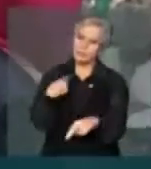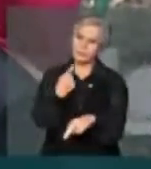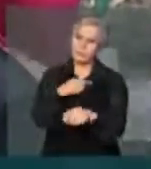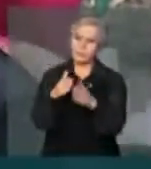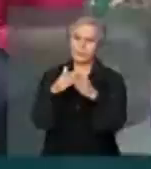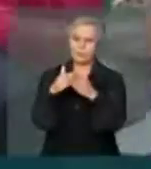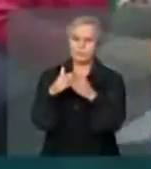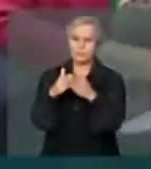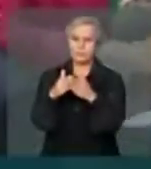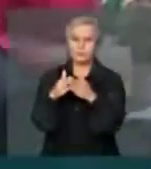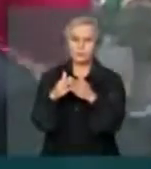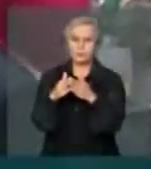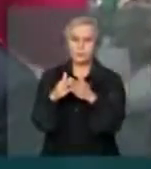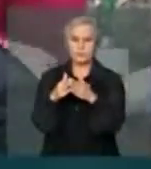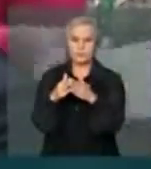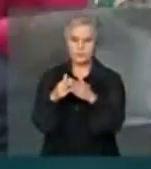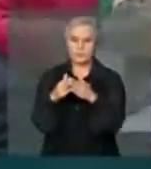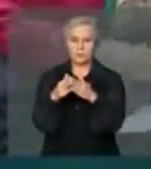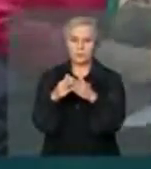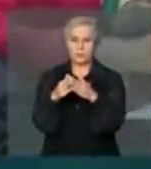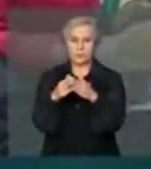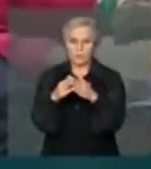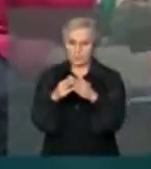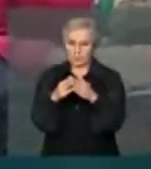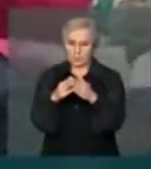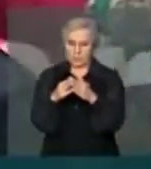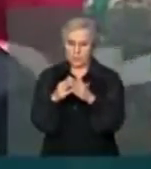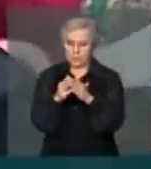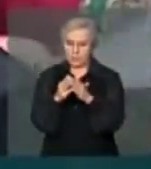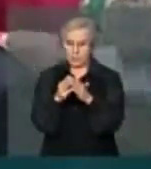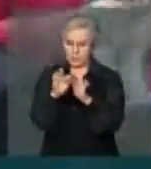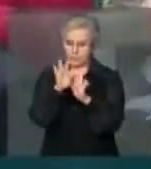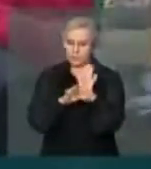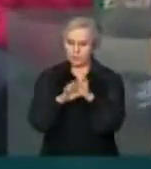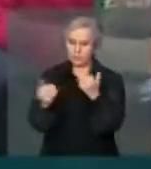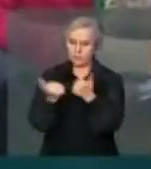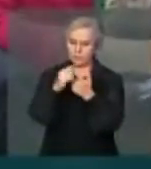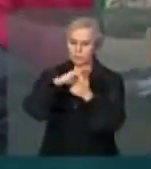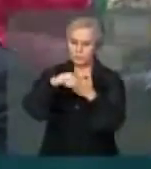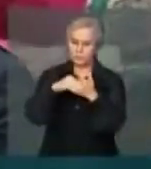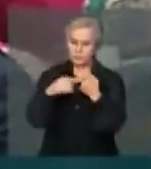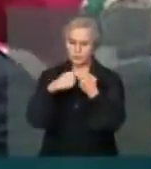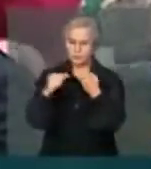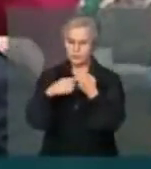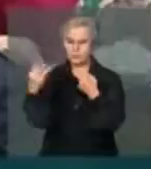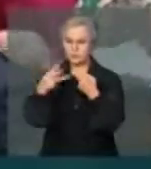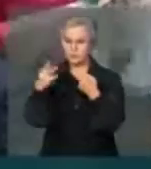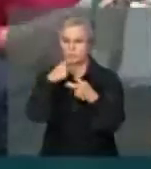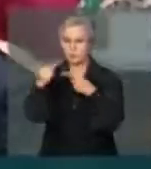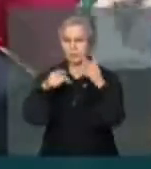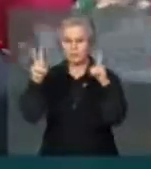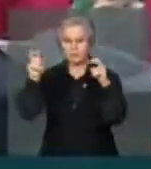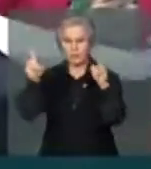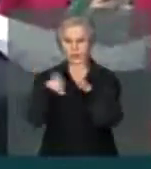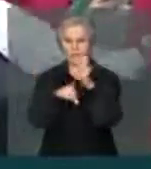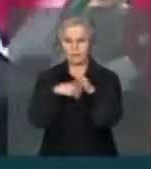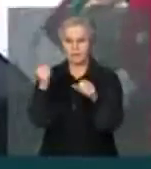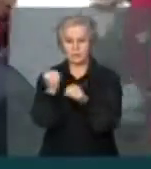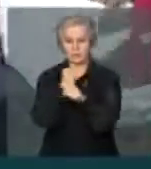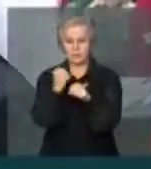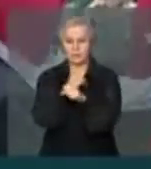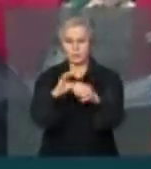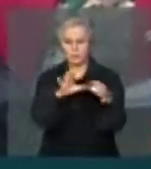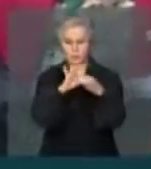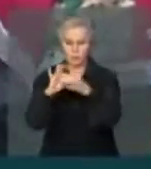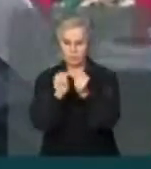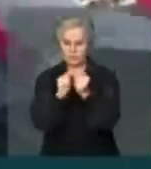a retirada do corpo do substitutivo do artigo 3º, que trata especificamente das